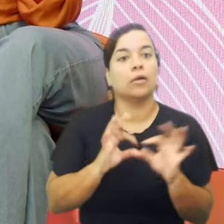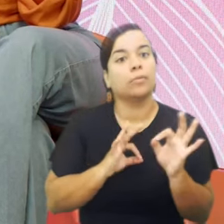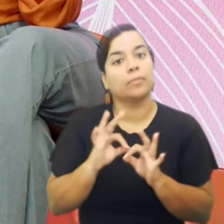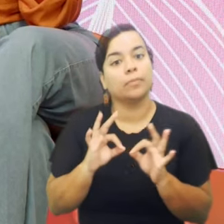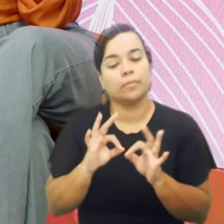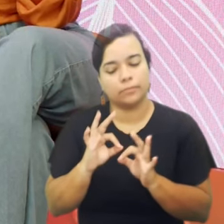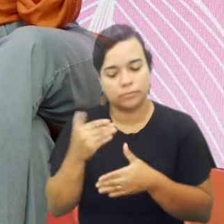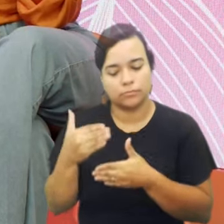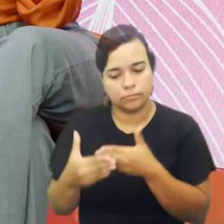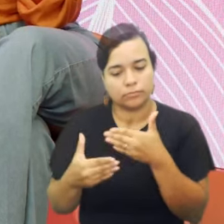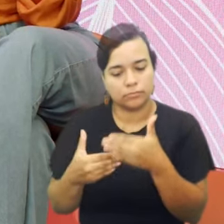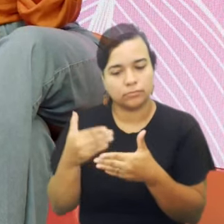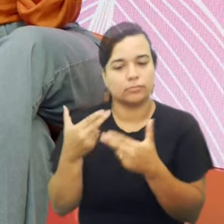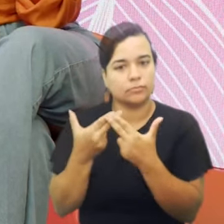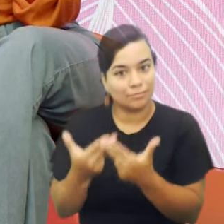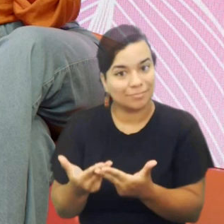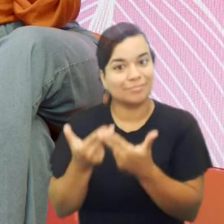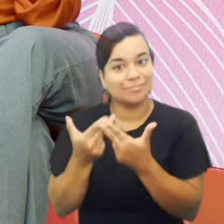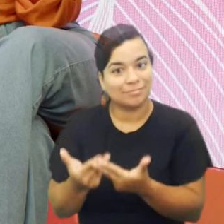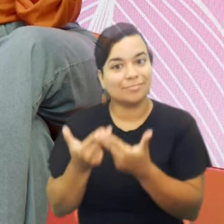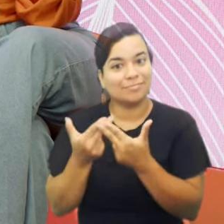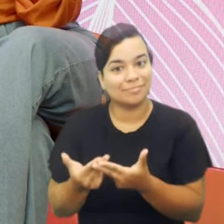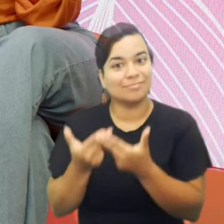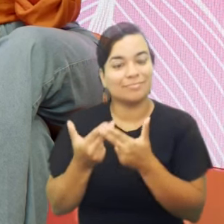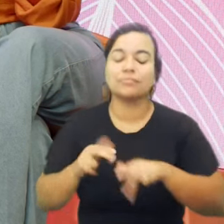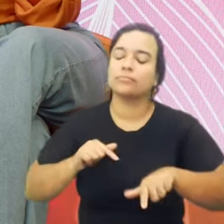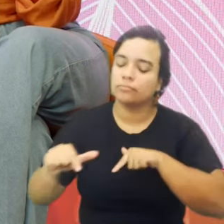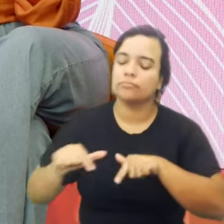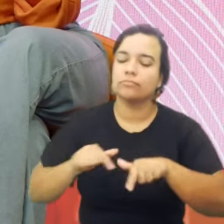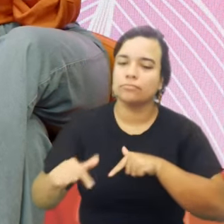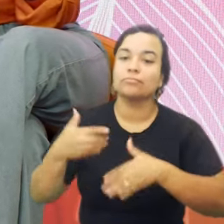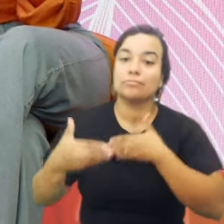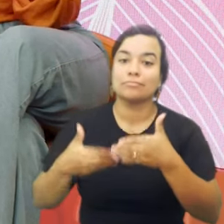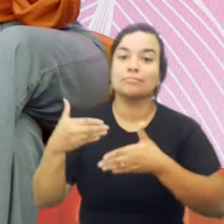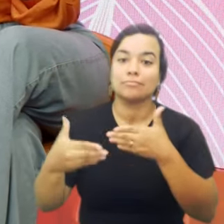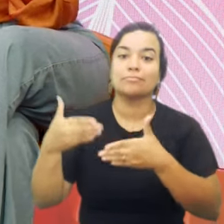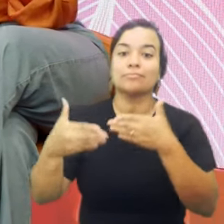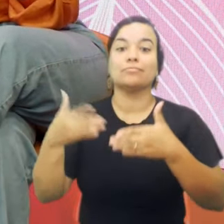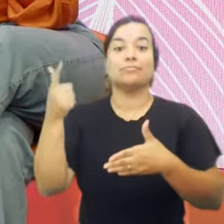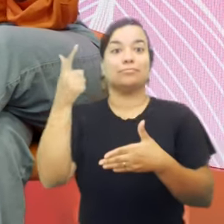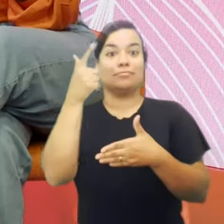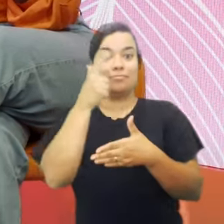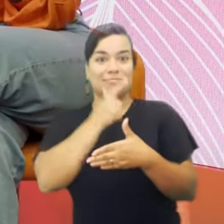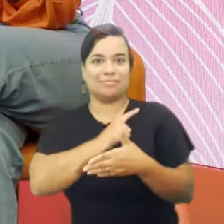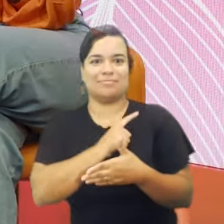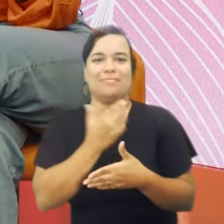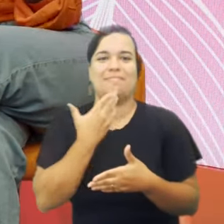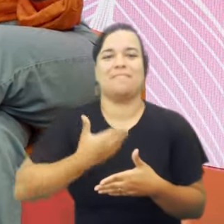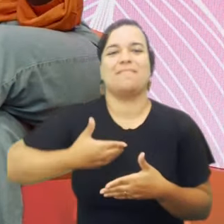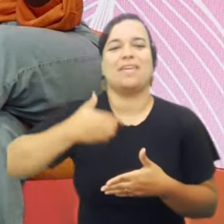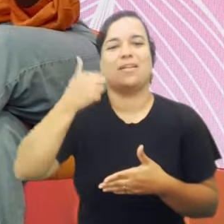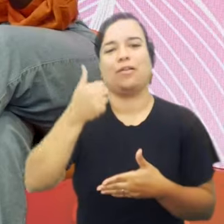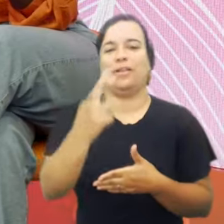plantio certinho, tenha paciência também, né, para você conseguir e fazer uma colheita melhor, né,